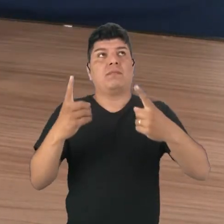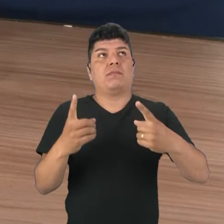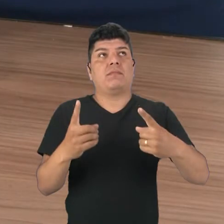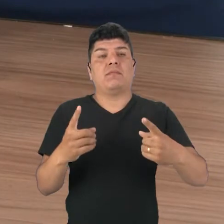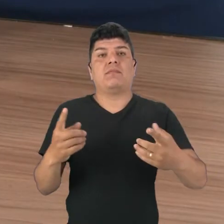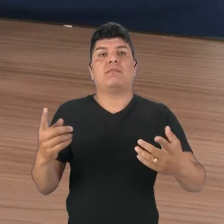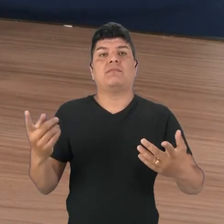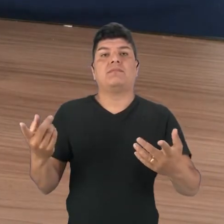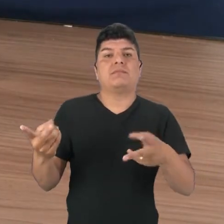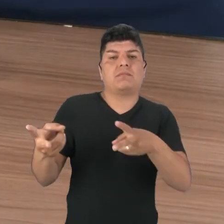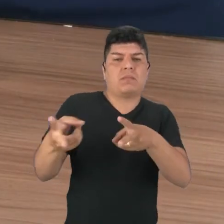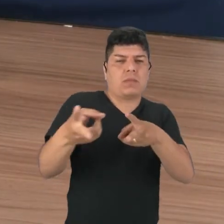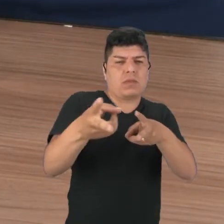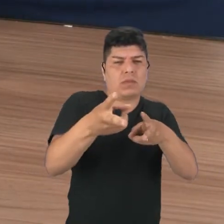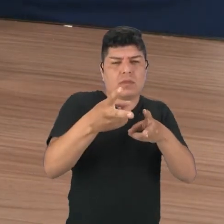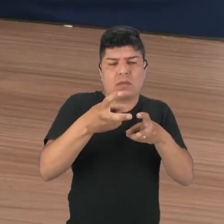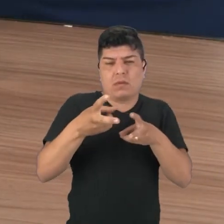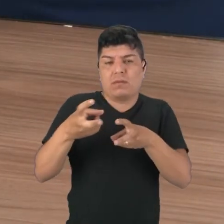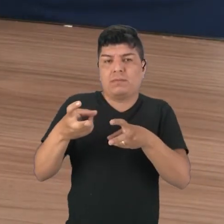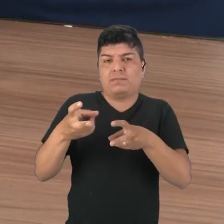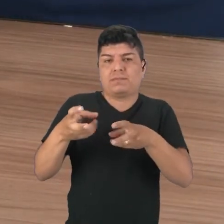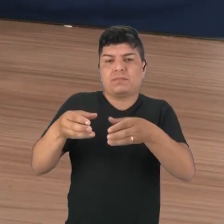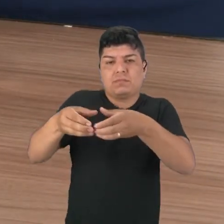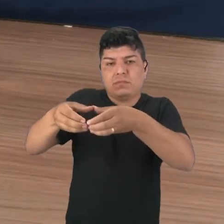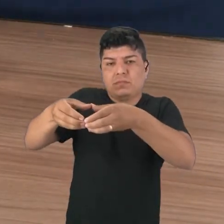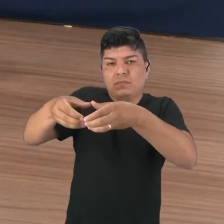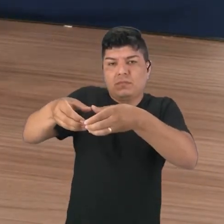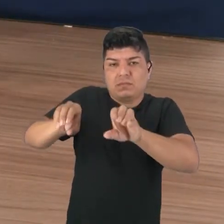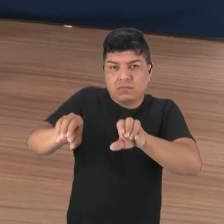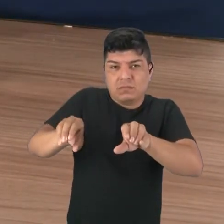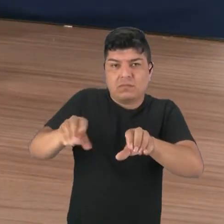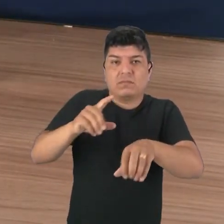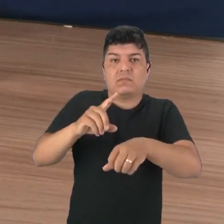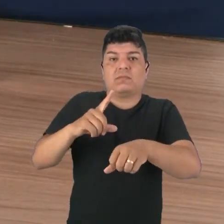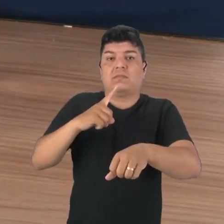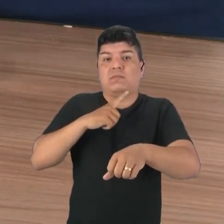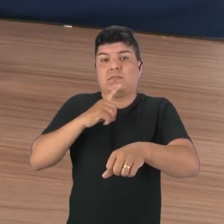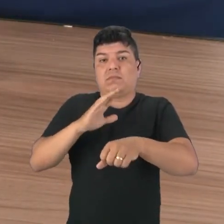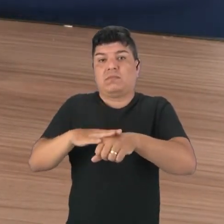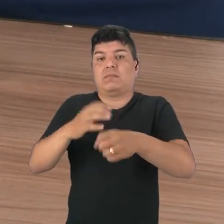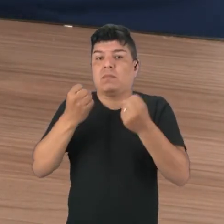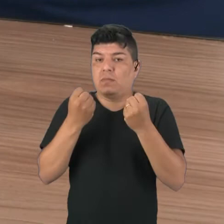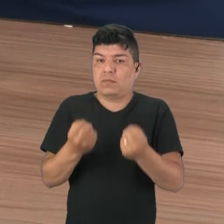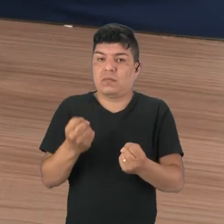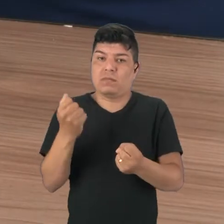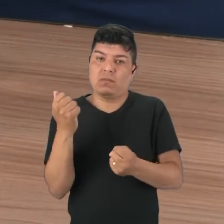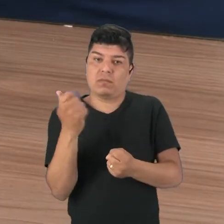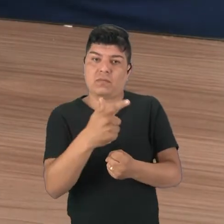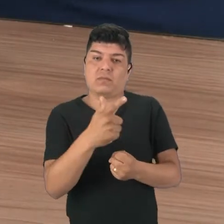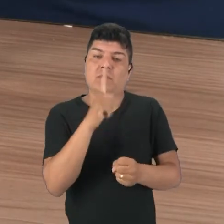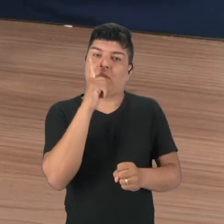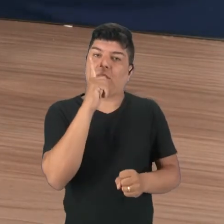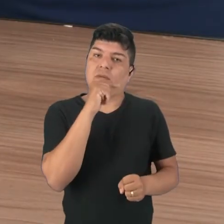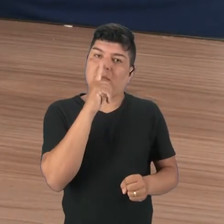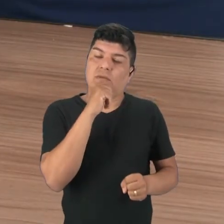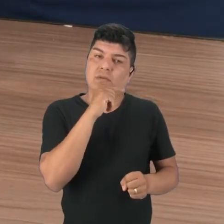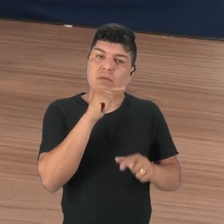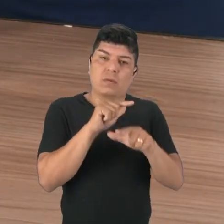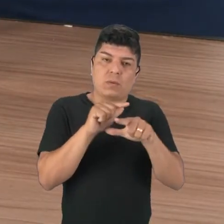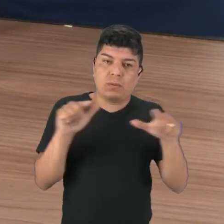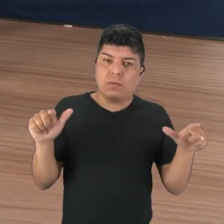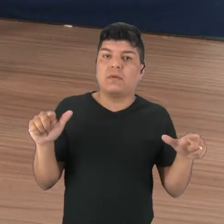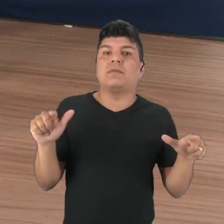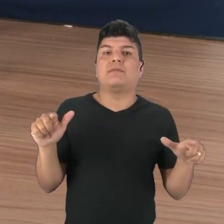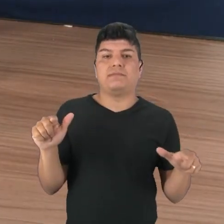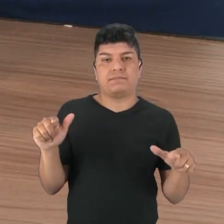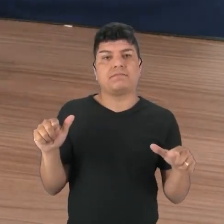com essa? Nós percebemos que o ovo, ele tem uma densidade maior do que a água pura, né? A água cristalina, ele tem